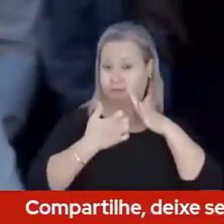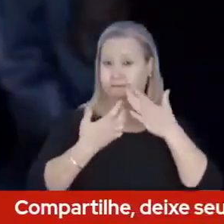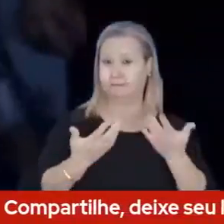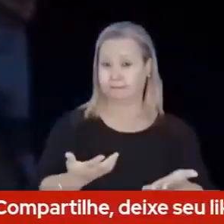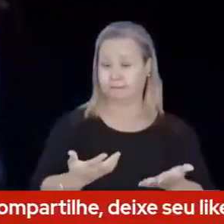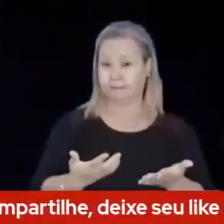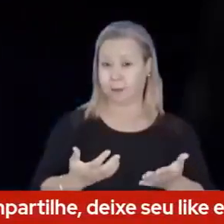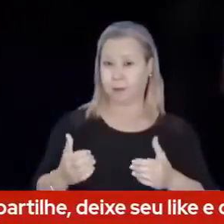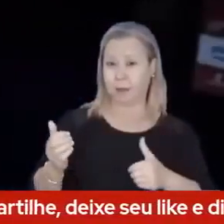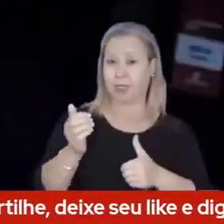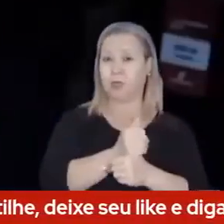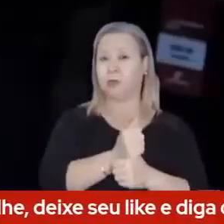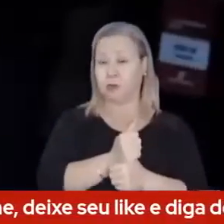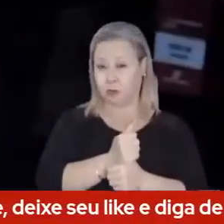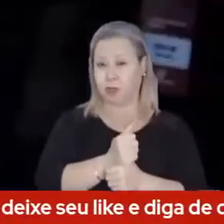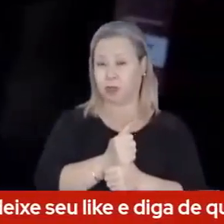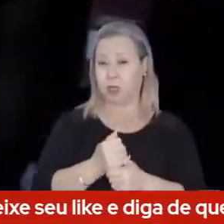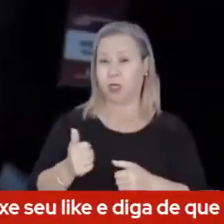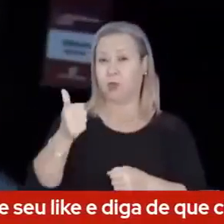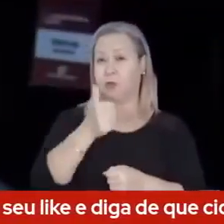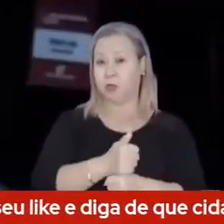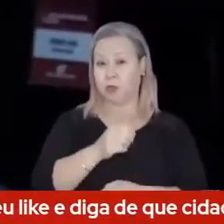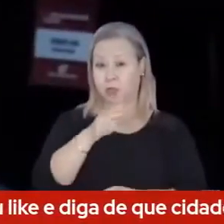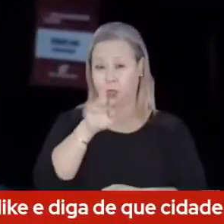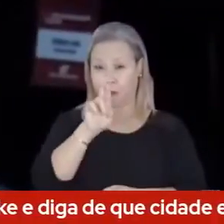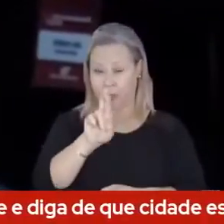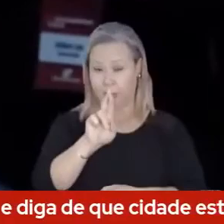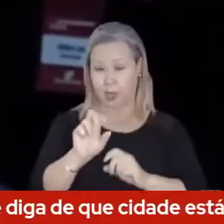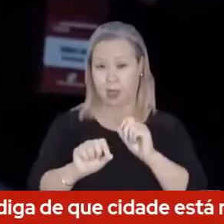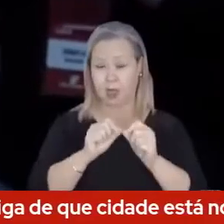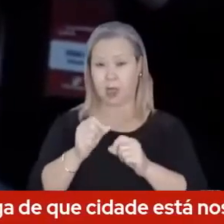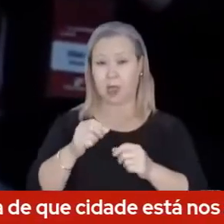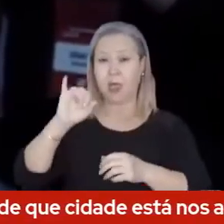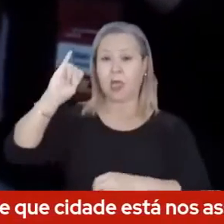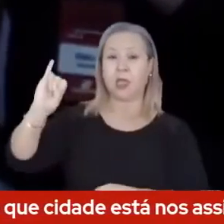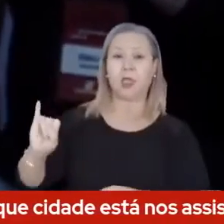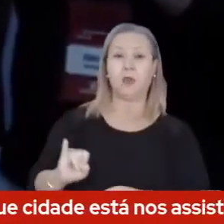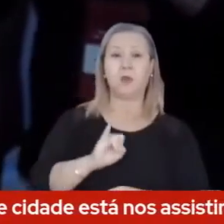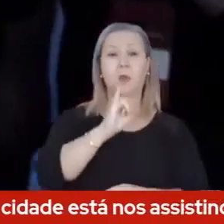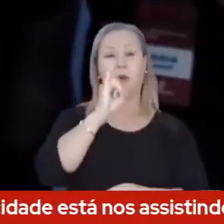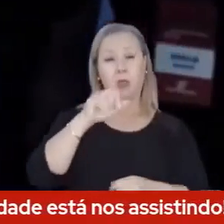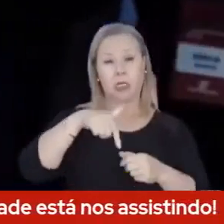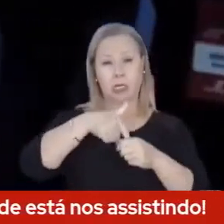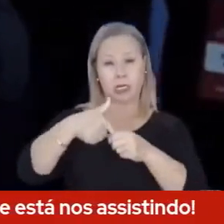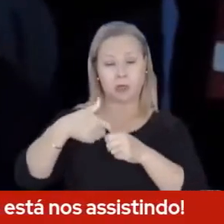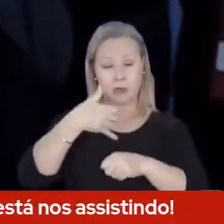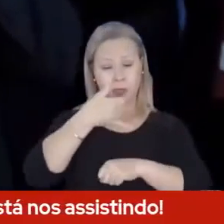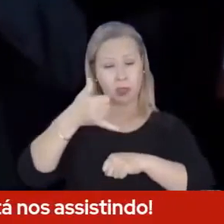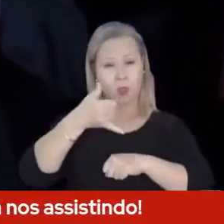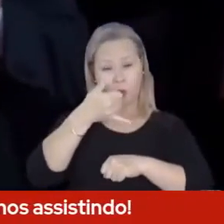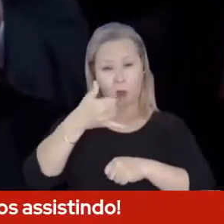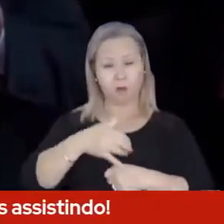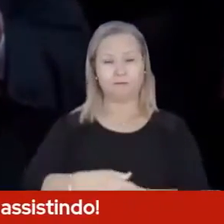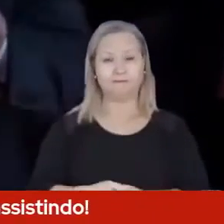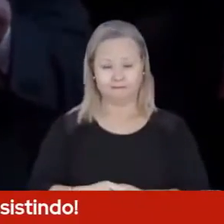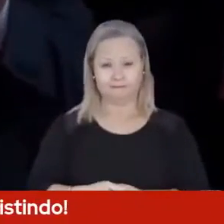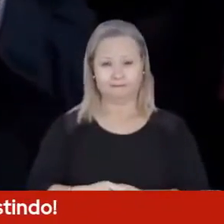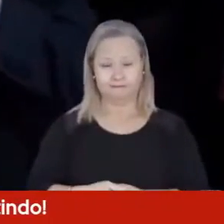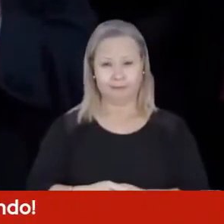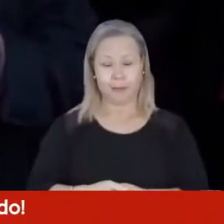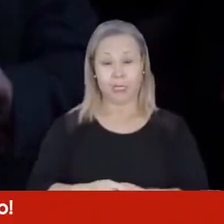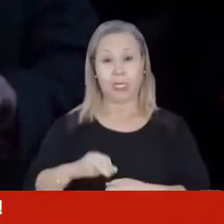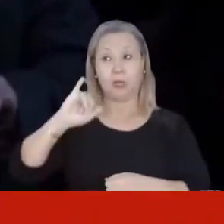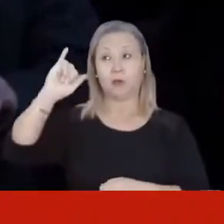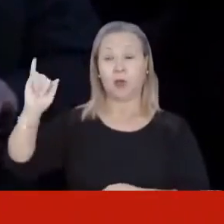substituindo a BR, importando gasolina, óleo diesel. Estão importando dos Estados